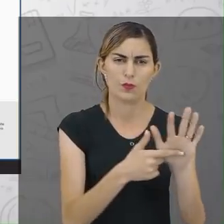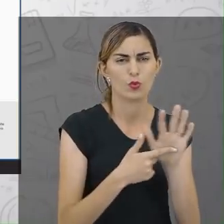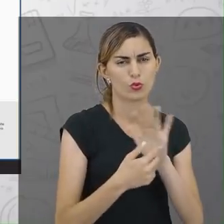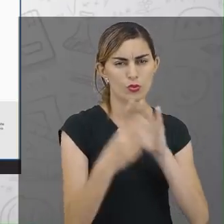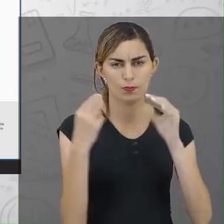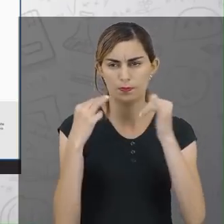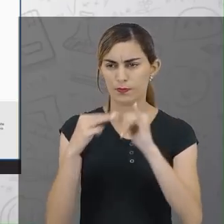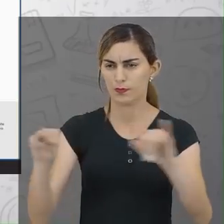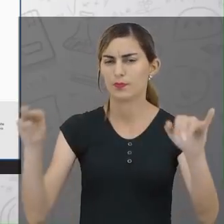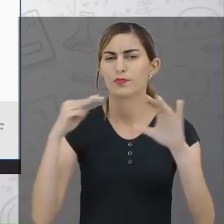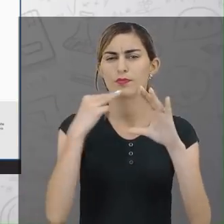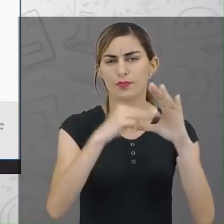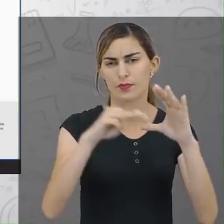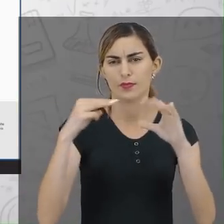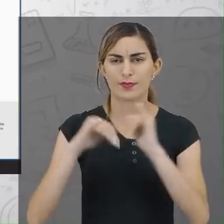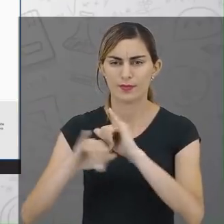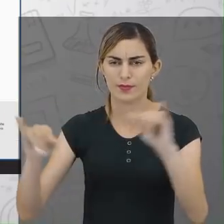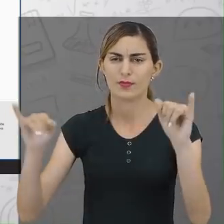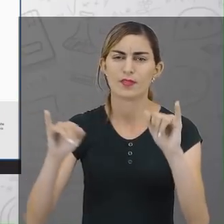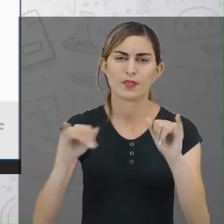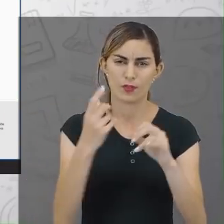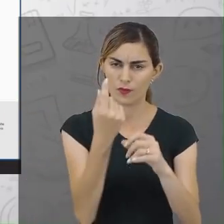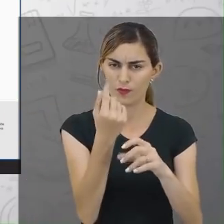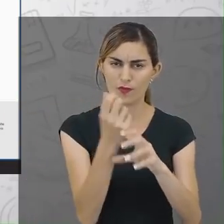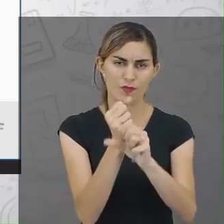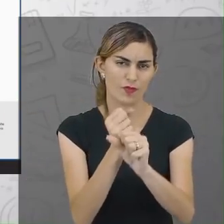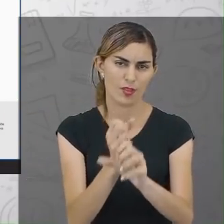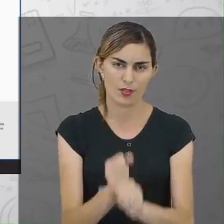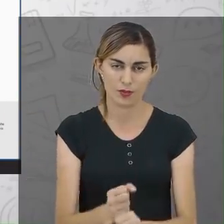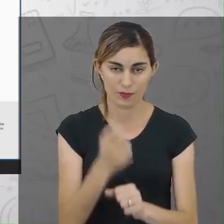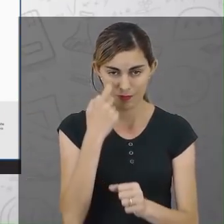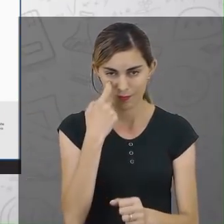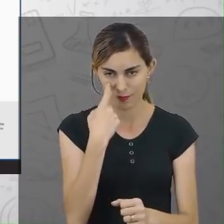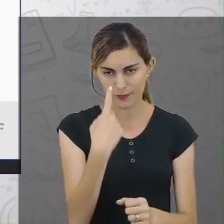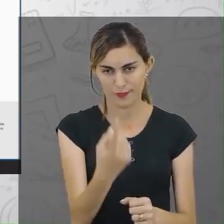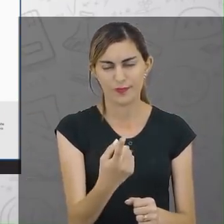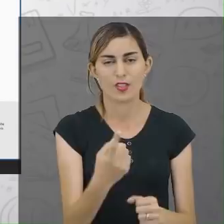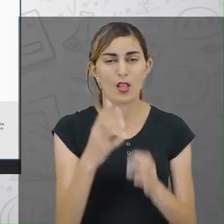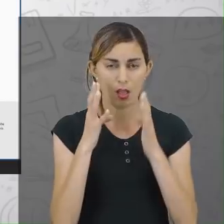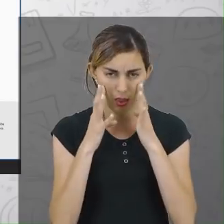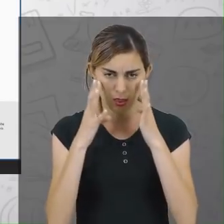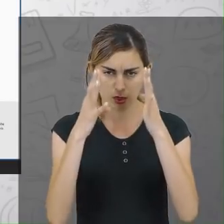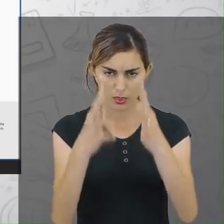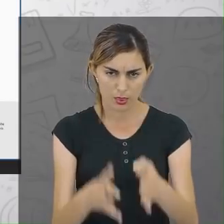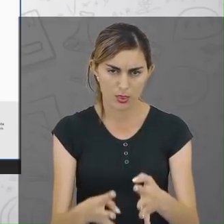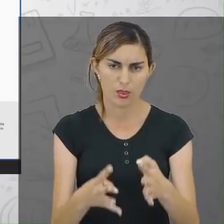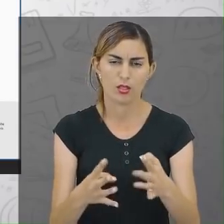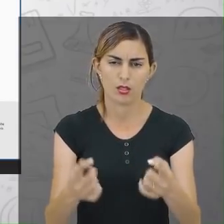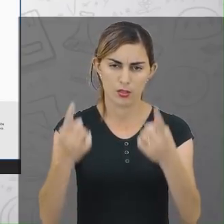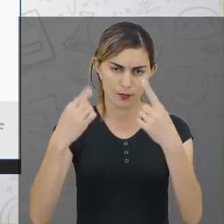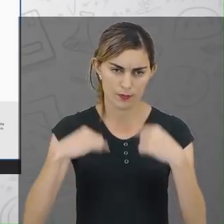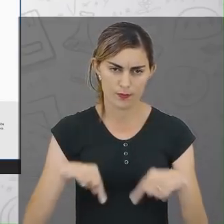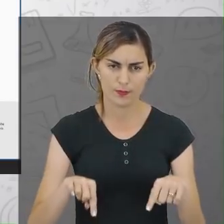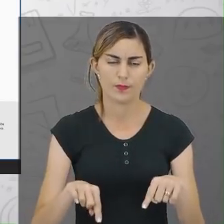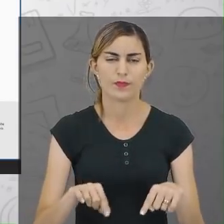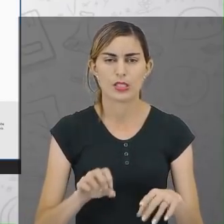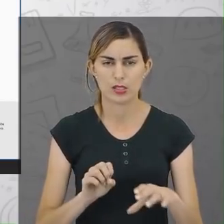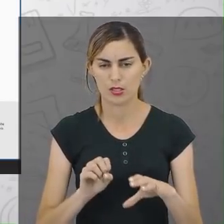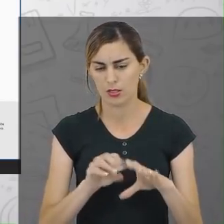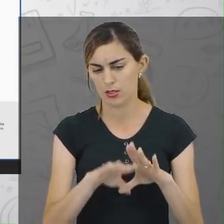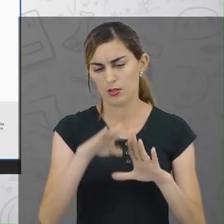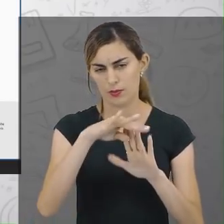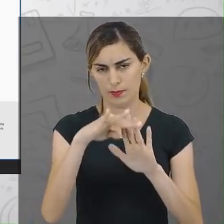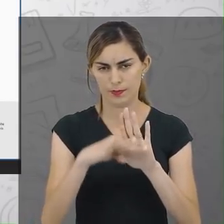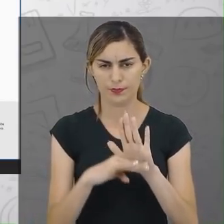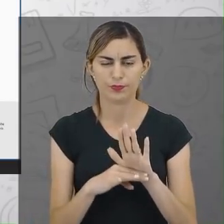a mensagem com o valor do raio e da área. Vamos dar uma olhadinha? Fica atento aqui no console, que é a área de saída do